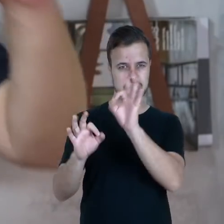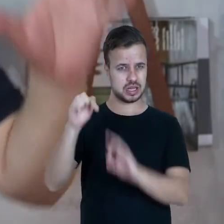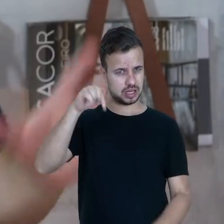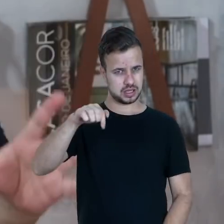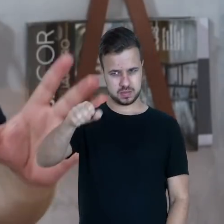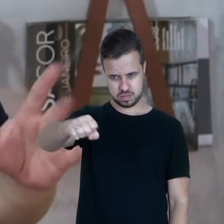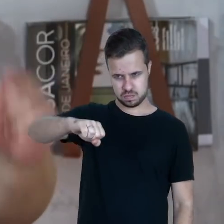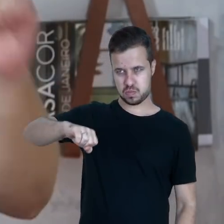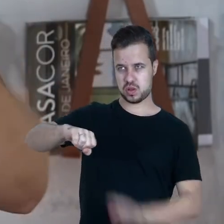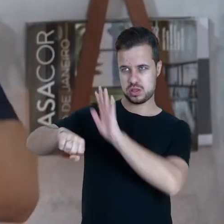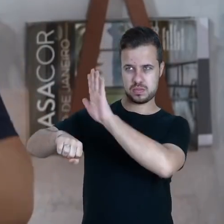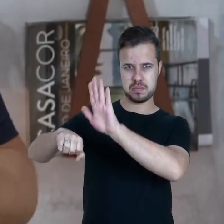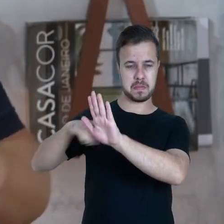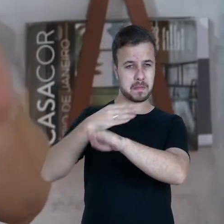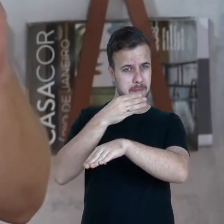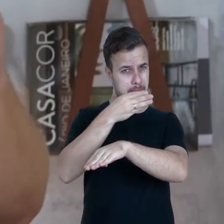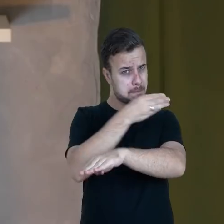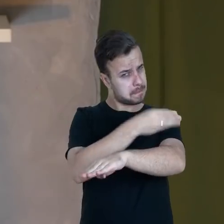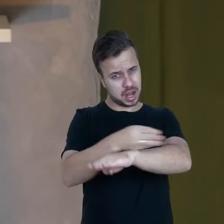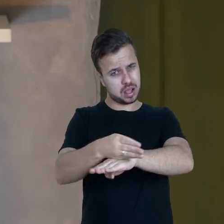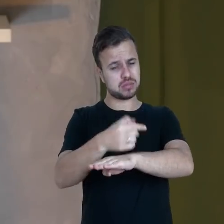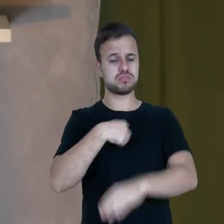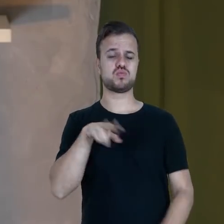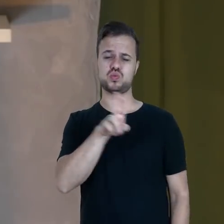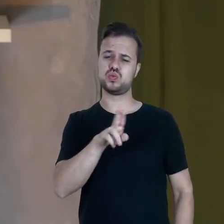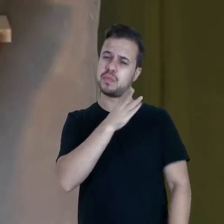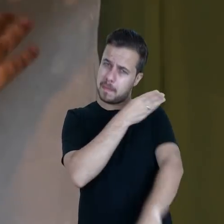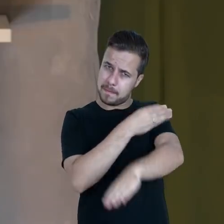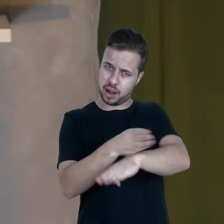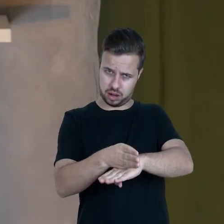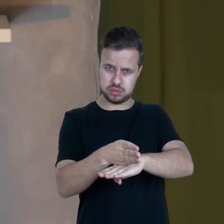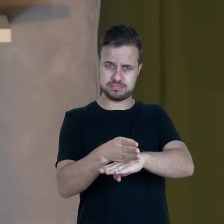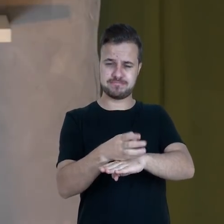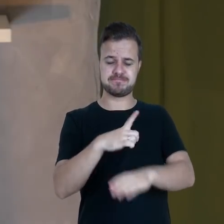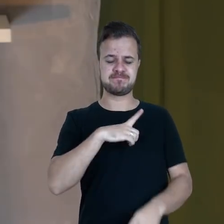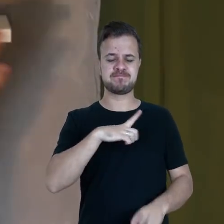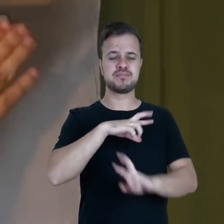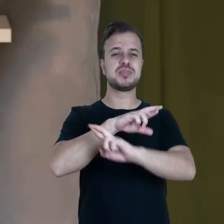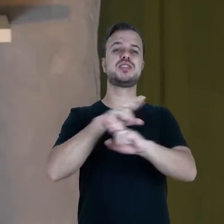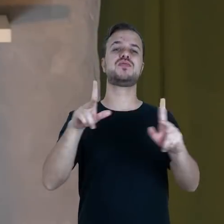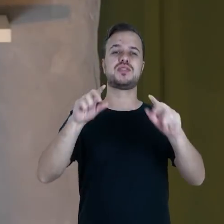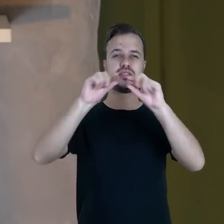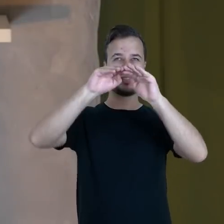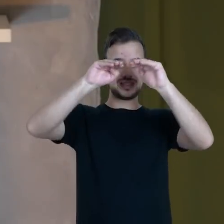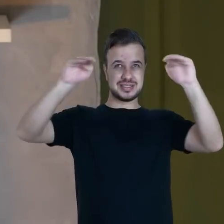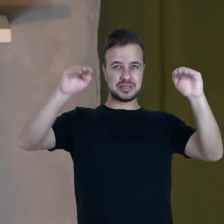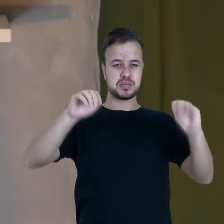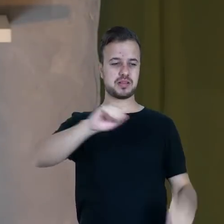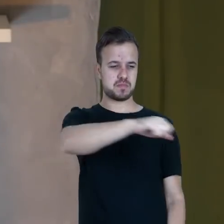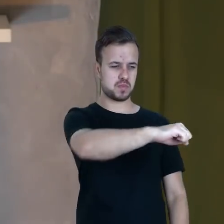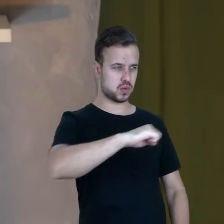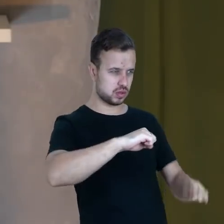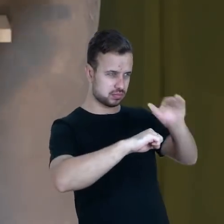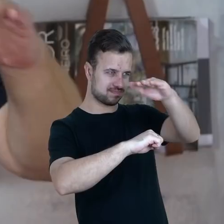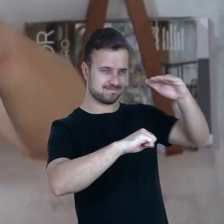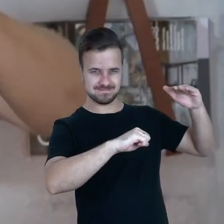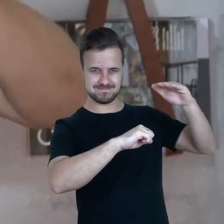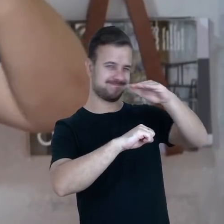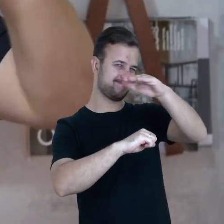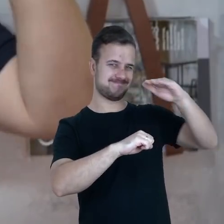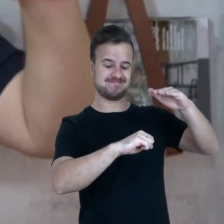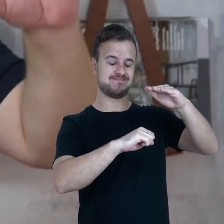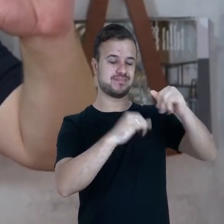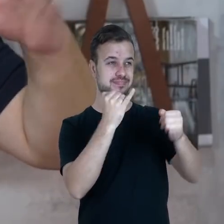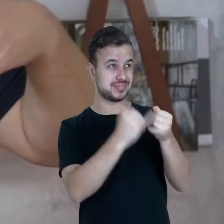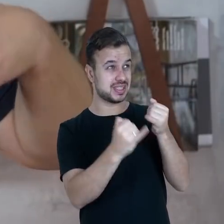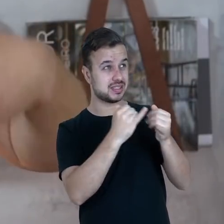tenho a porta branca, eu vou utilizar a prateleira branca também. E aqui eu vou usar ela com um recurso diferente. Eu apliquei em cima da porta. Então ela vai ficar